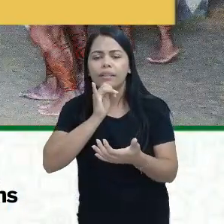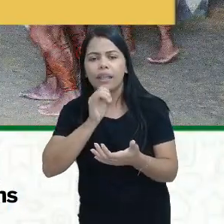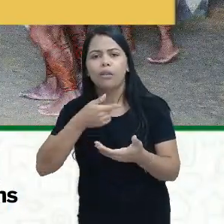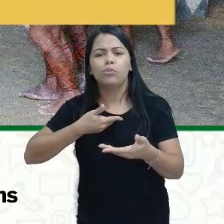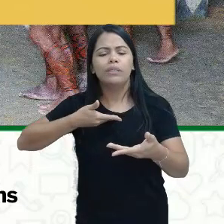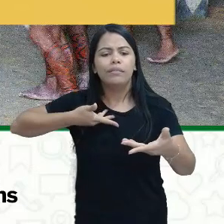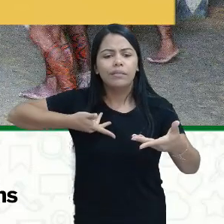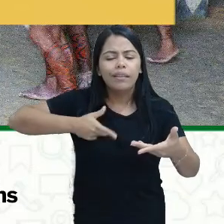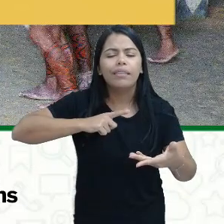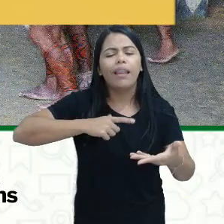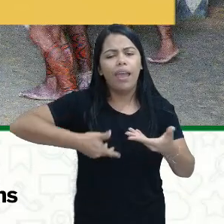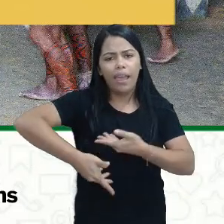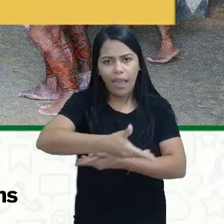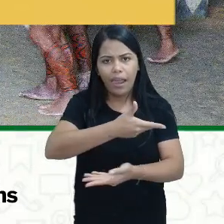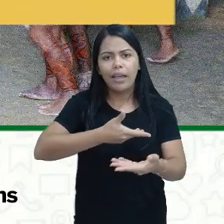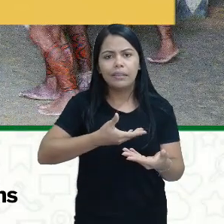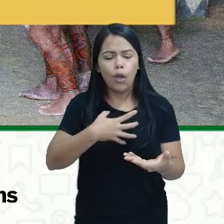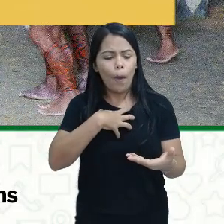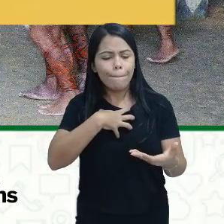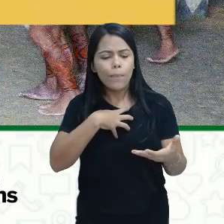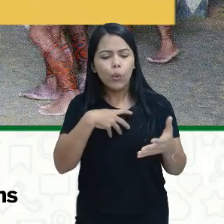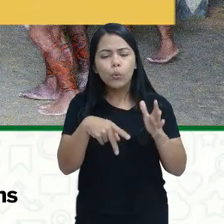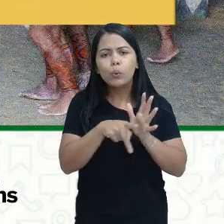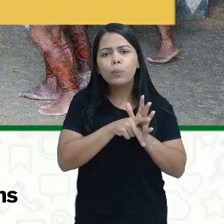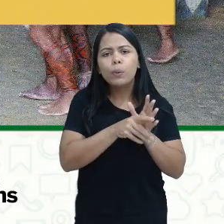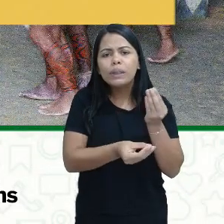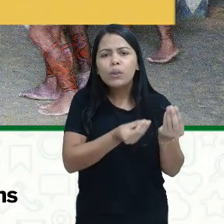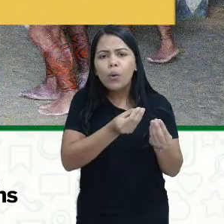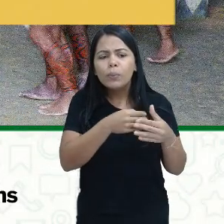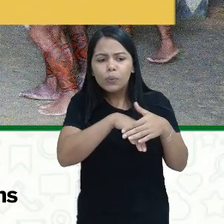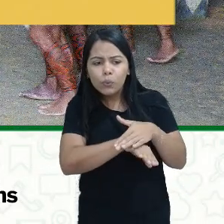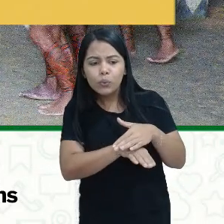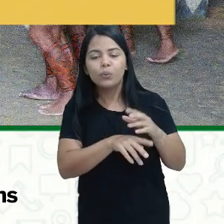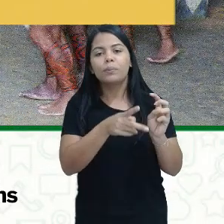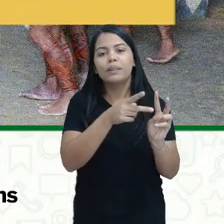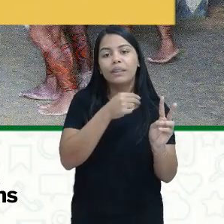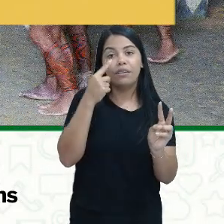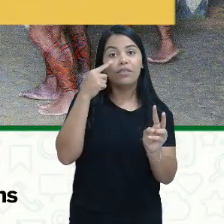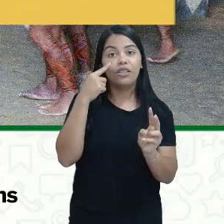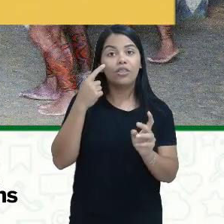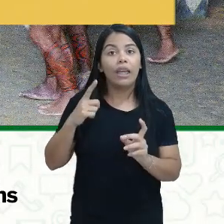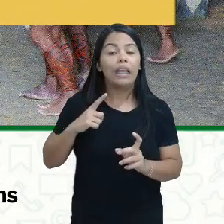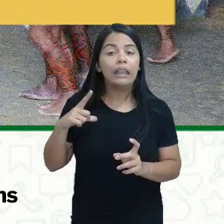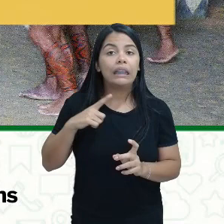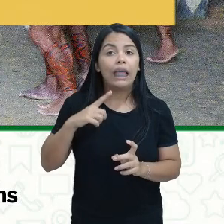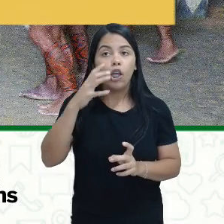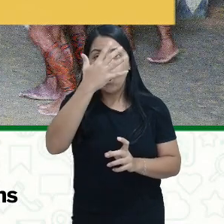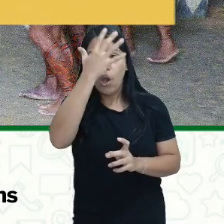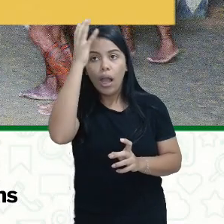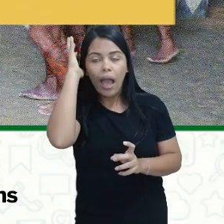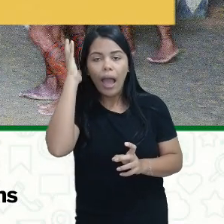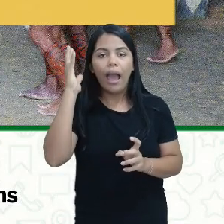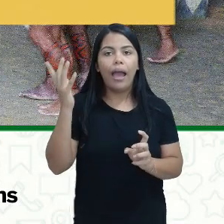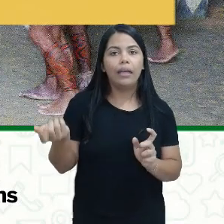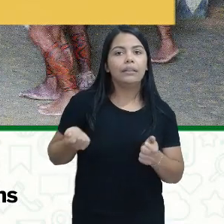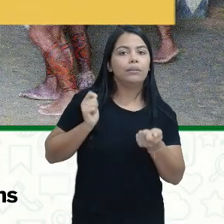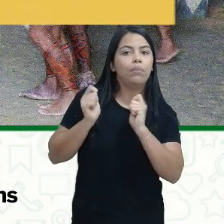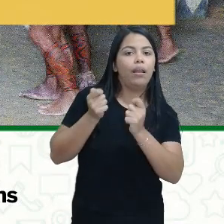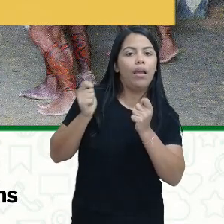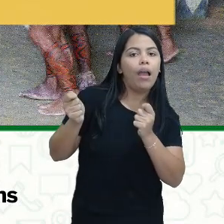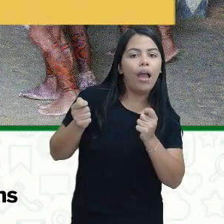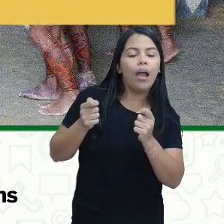estão ligados ao modo de ser indígena, como a questão agora. Vocês estão vendo ali, ó, cocares de penas, maracás, corpos